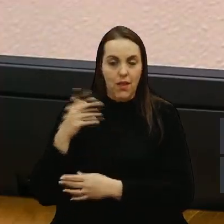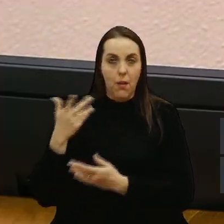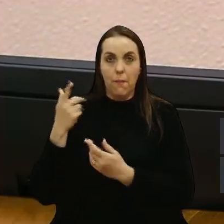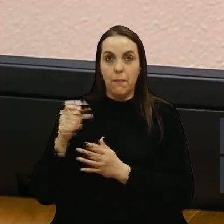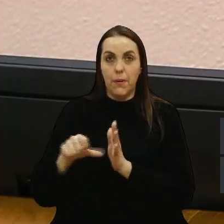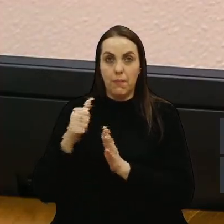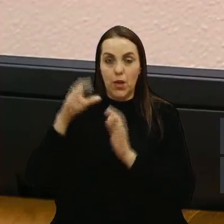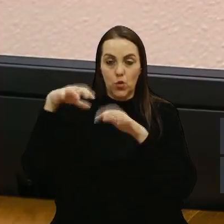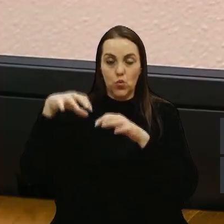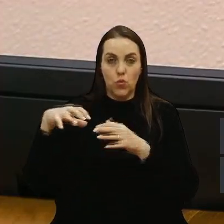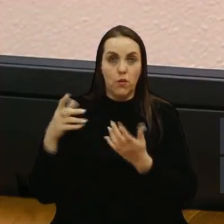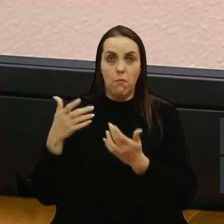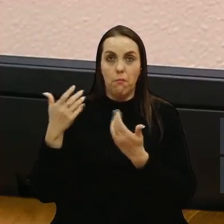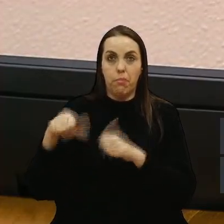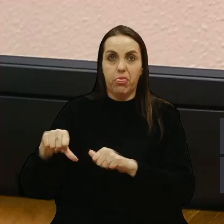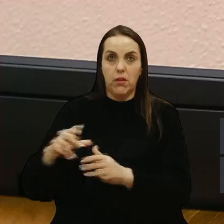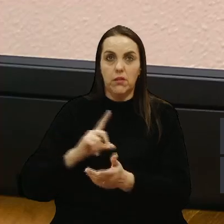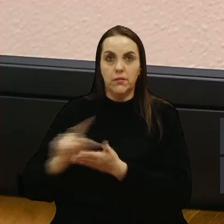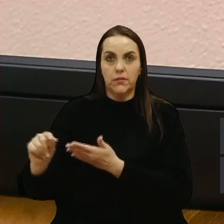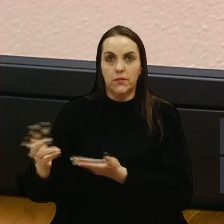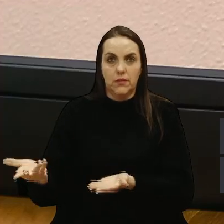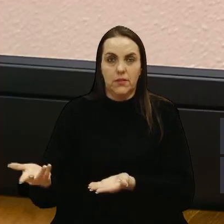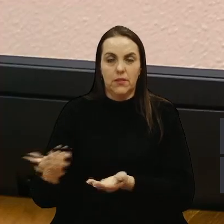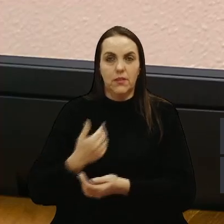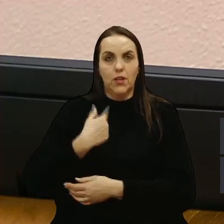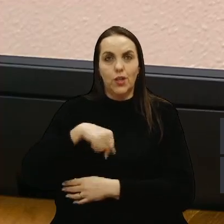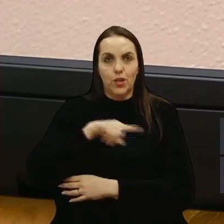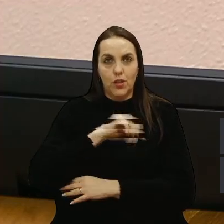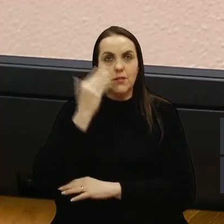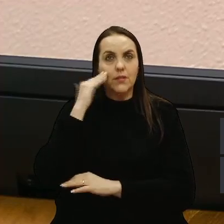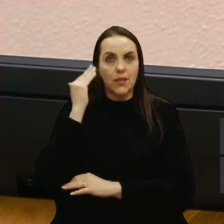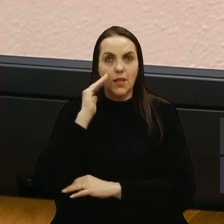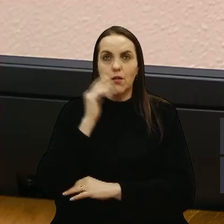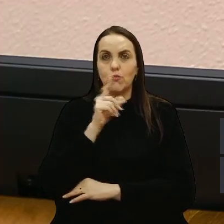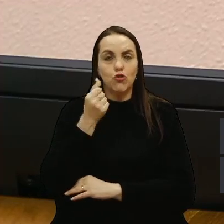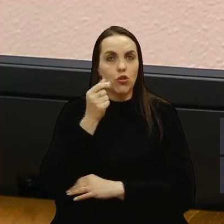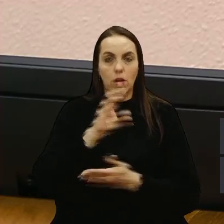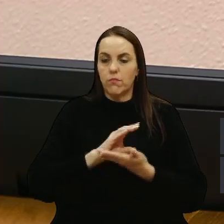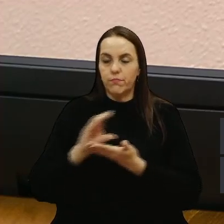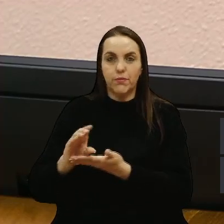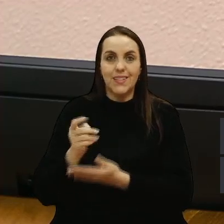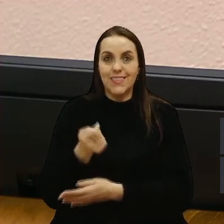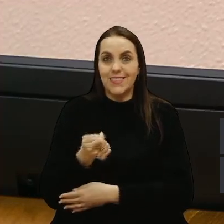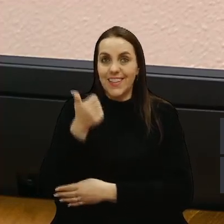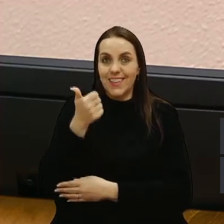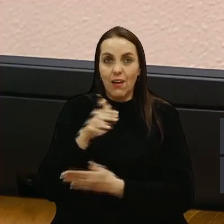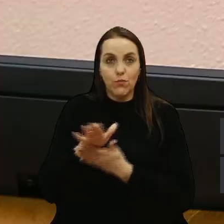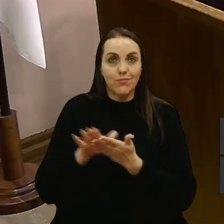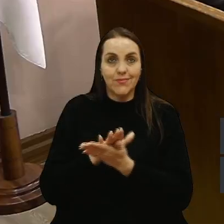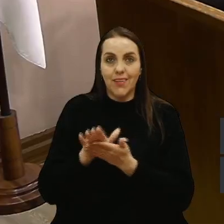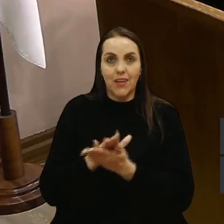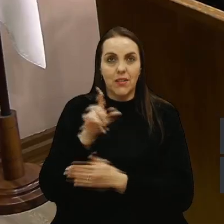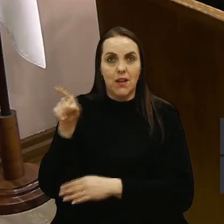todo mundo ilhado aqui. Então, nós entendemos que não deve ser entregue nenhum centavo para a Fraport.